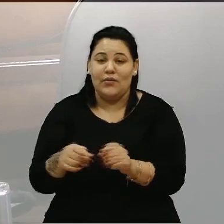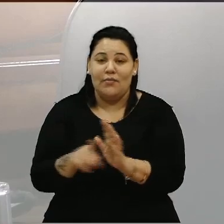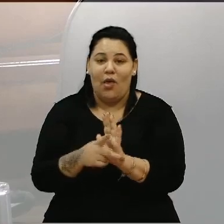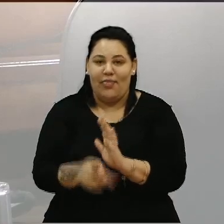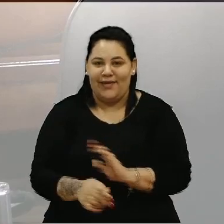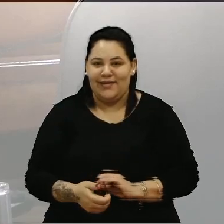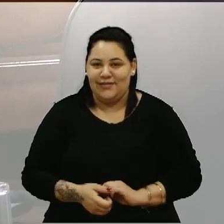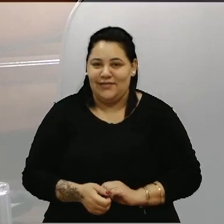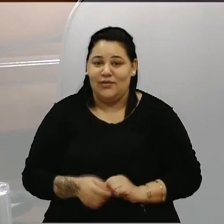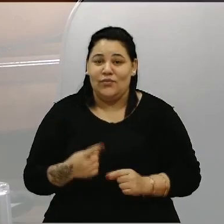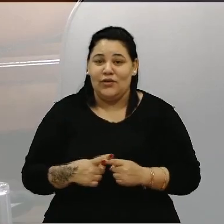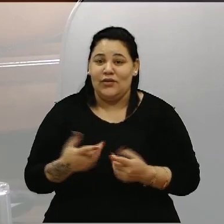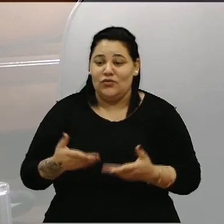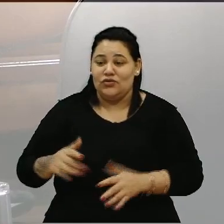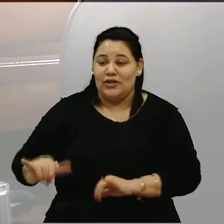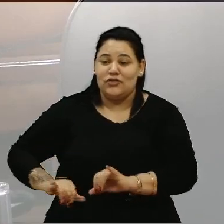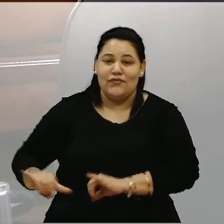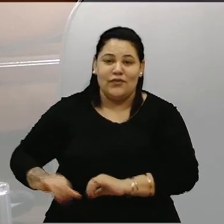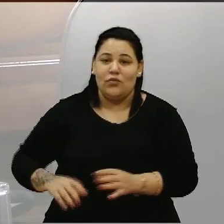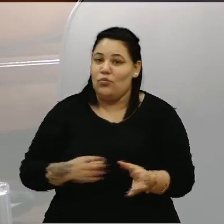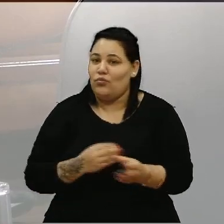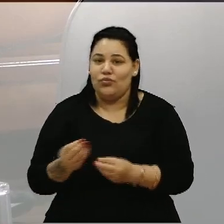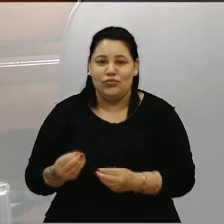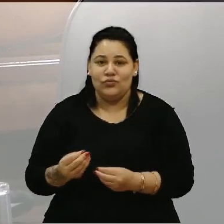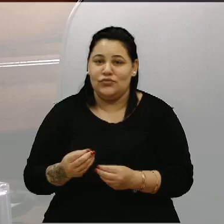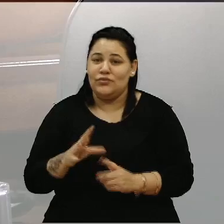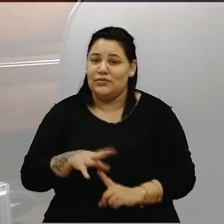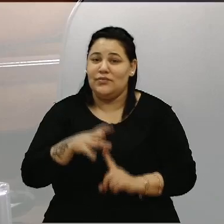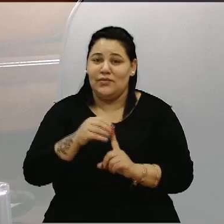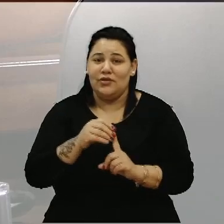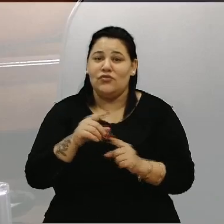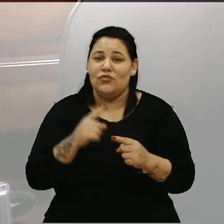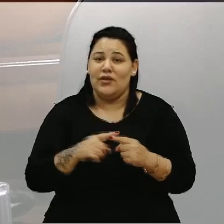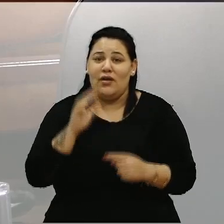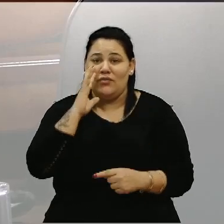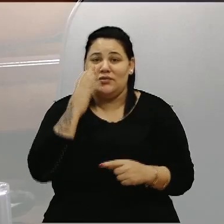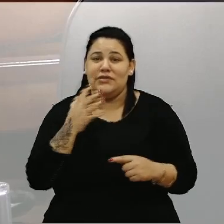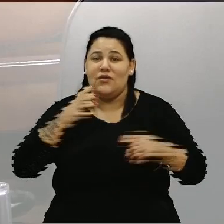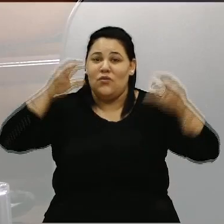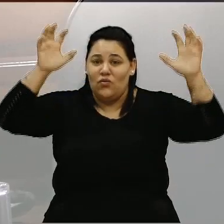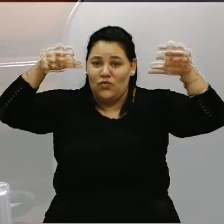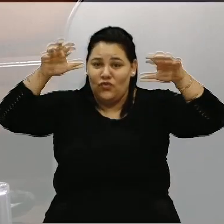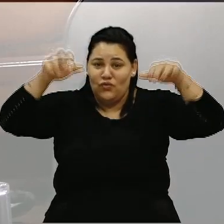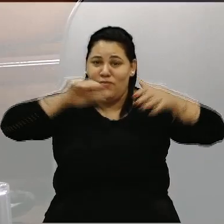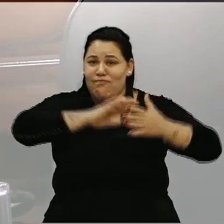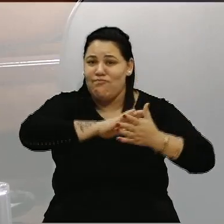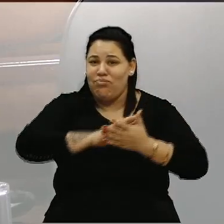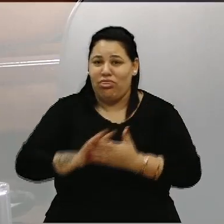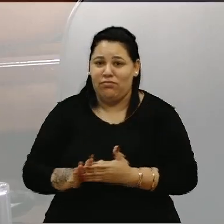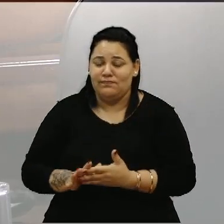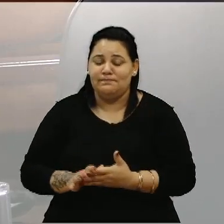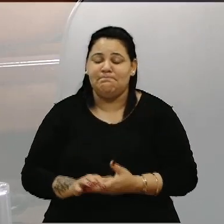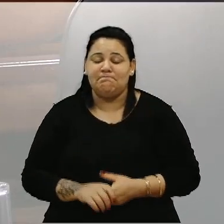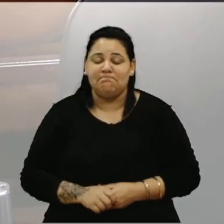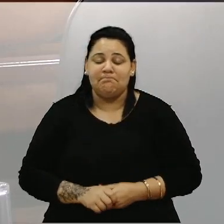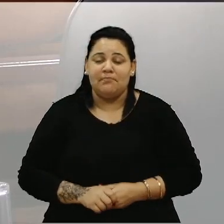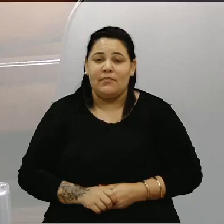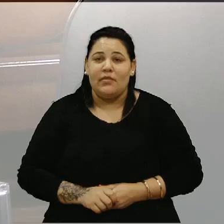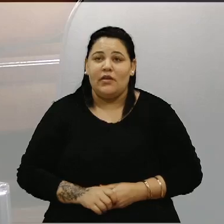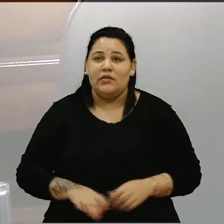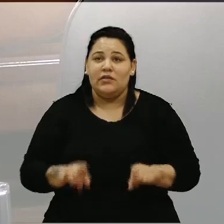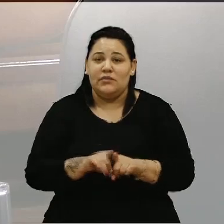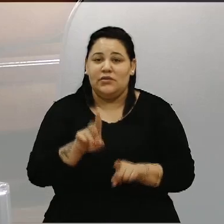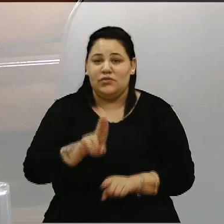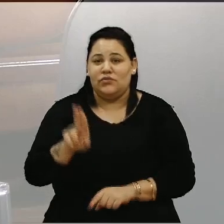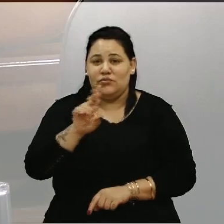né, que tanto sofrem, estão sofrendo com essas catástrofes que a gente está vivenciando. Então, eu também ocupo pouco meu espaço, que eu